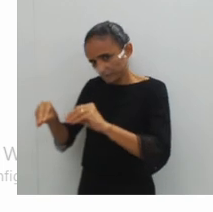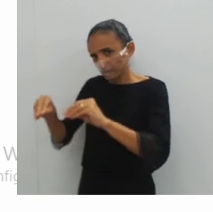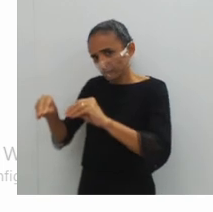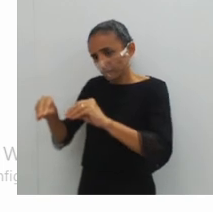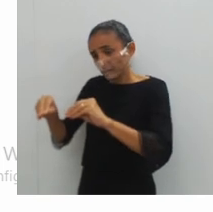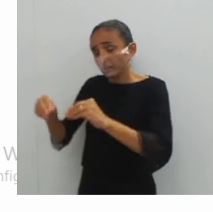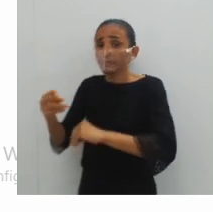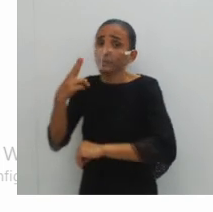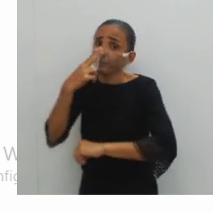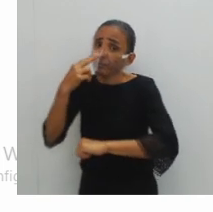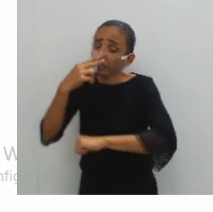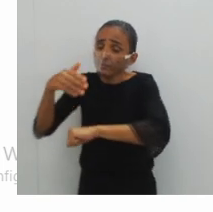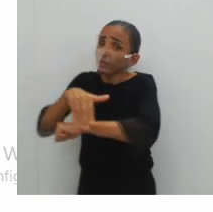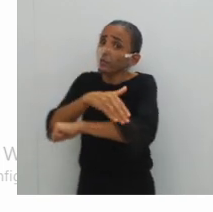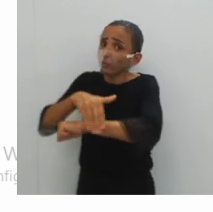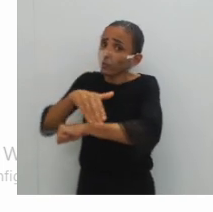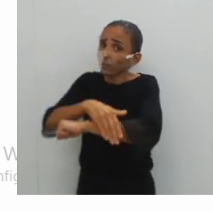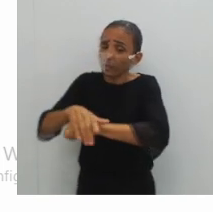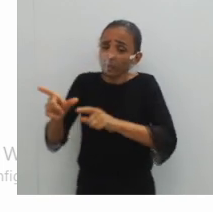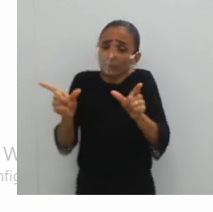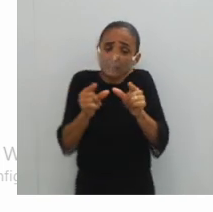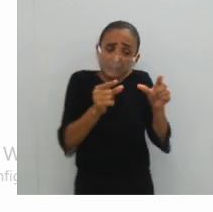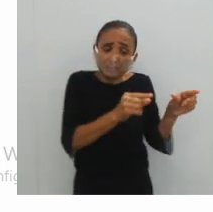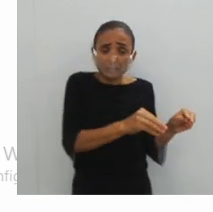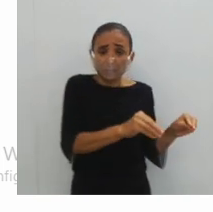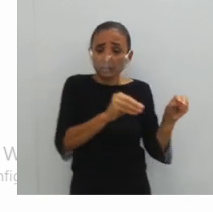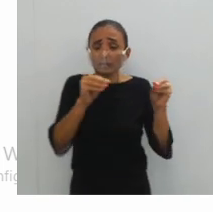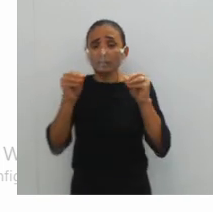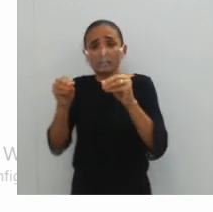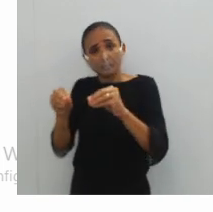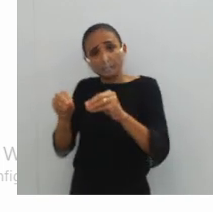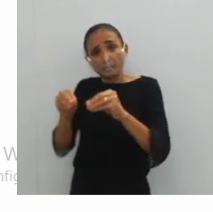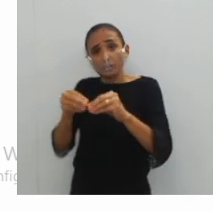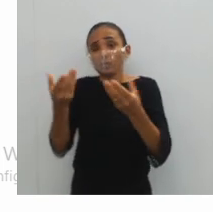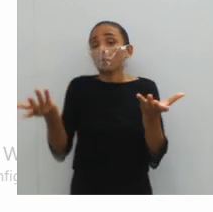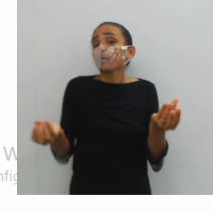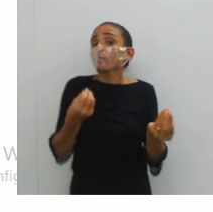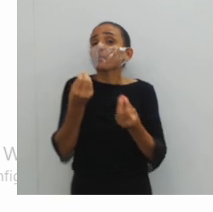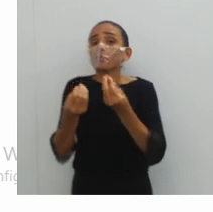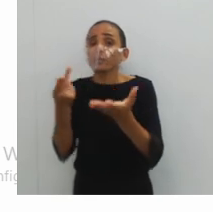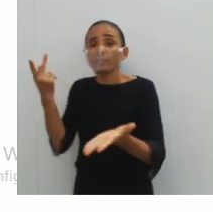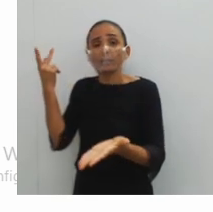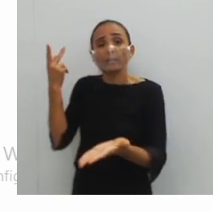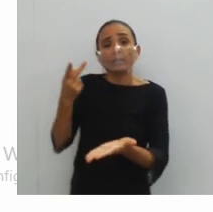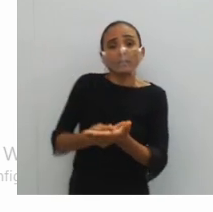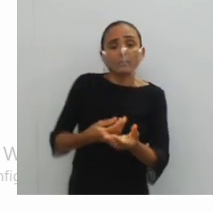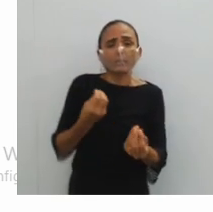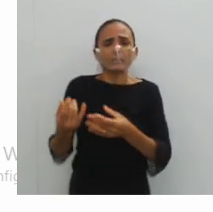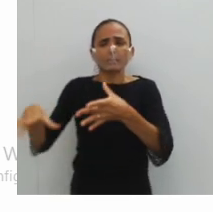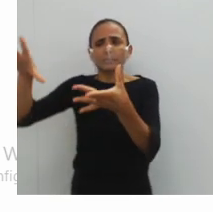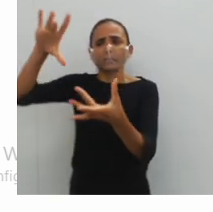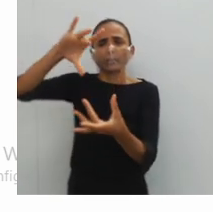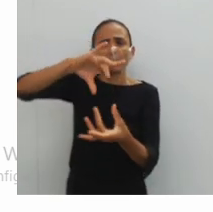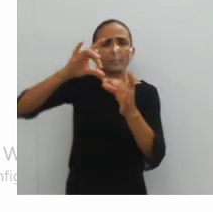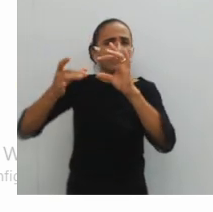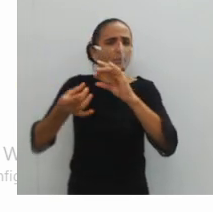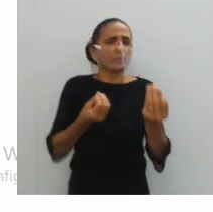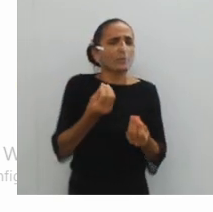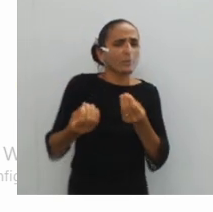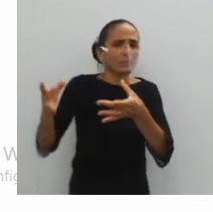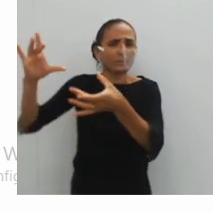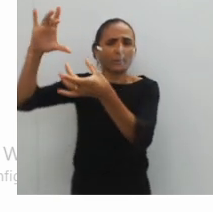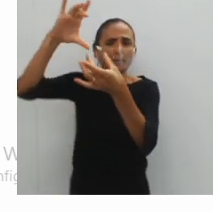mesma rua, essa é uma escala menor, ou escalas continentais, mudança de continente, migração